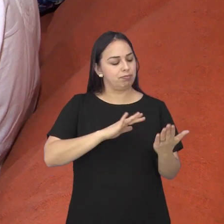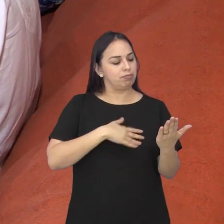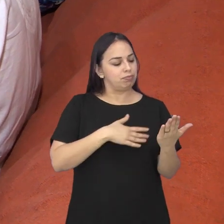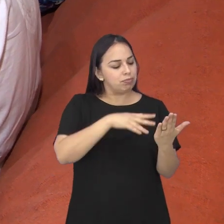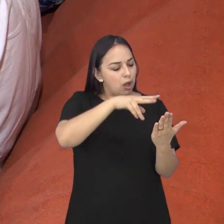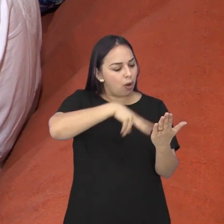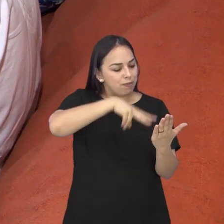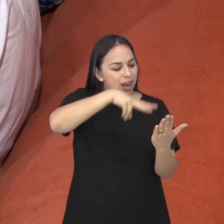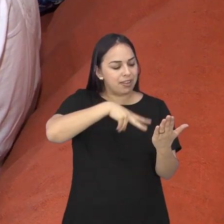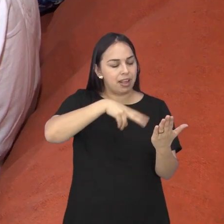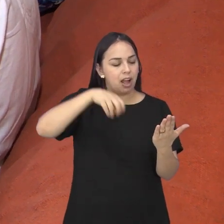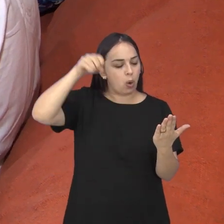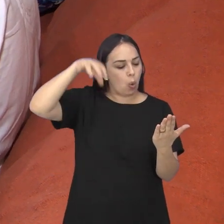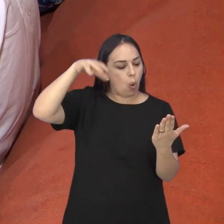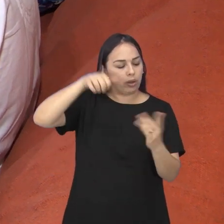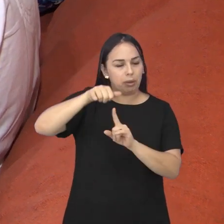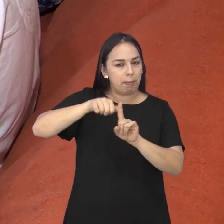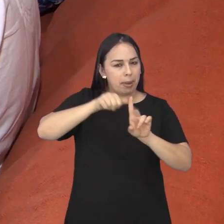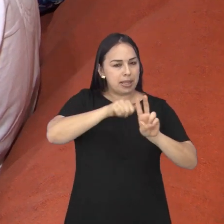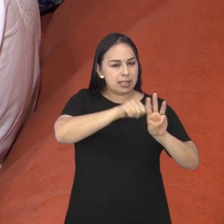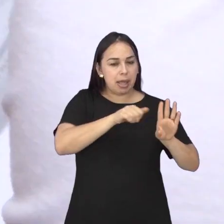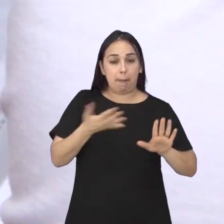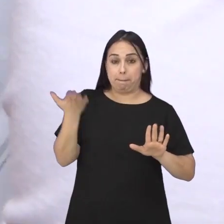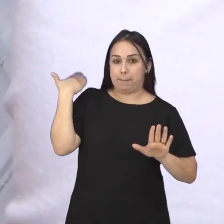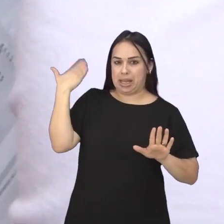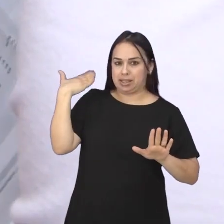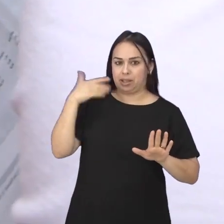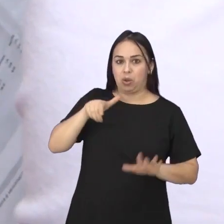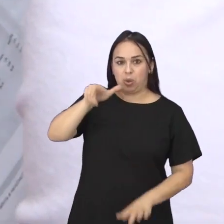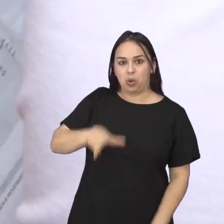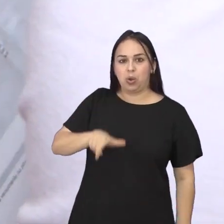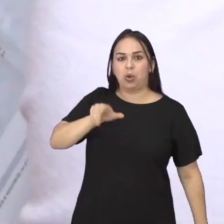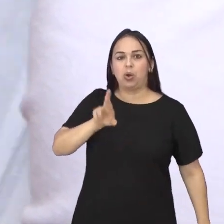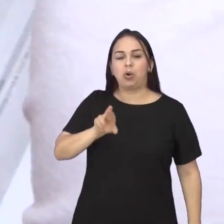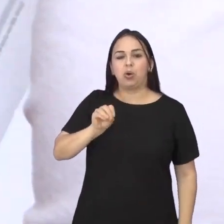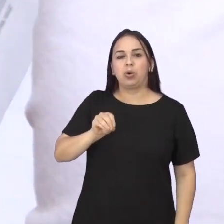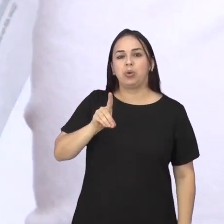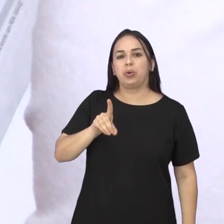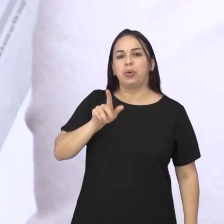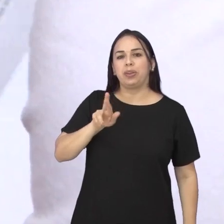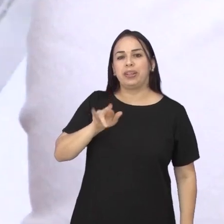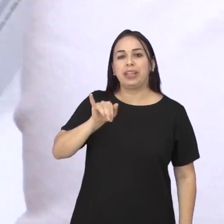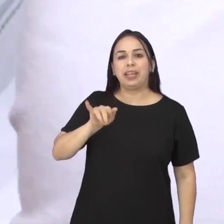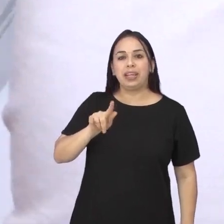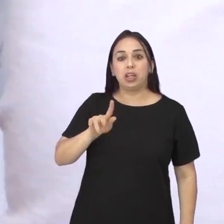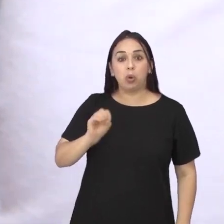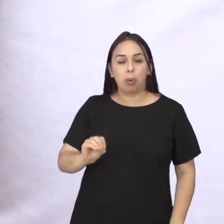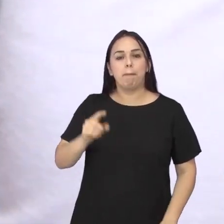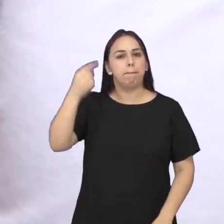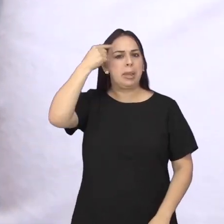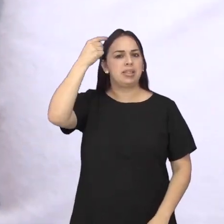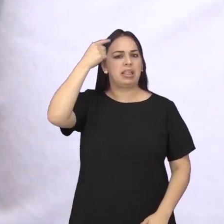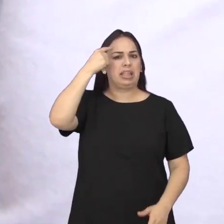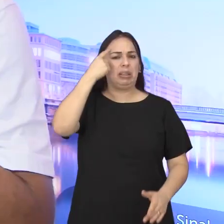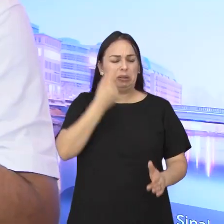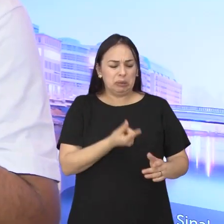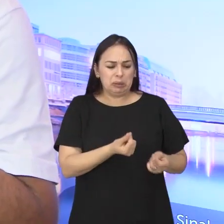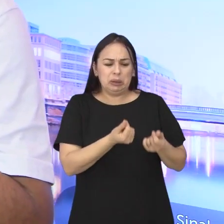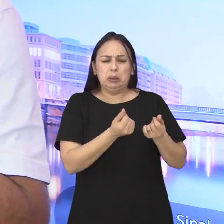para as contas de energia dos meses passados, o Rodrigo só consegue pensar numa coisa: o valor está